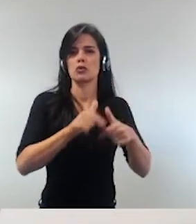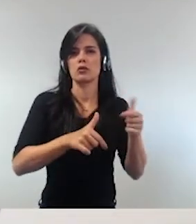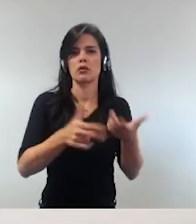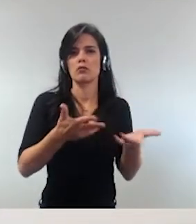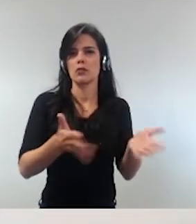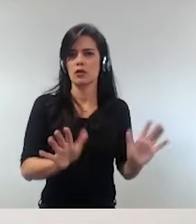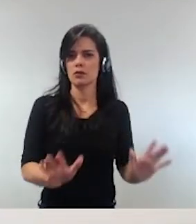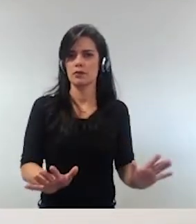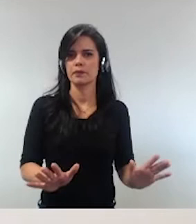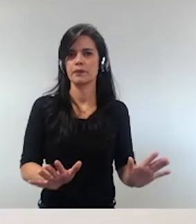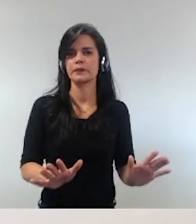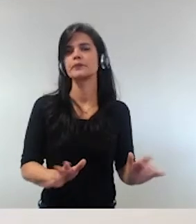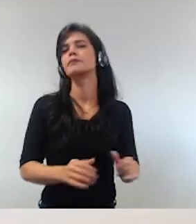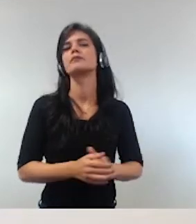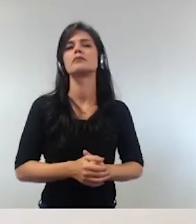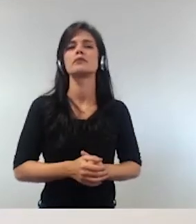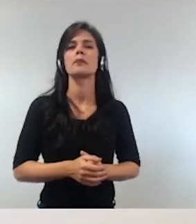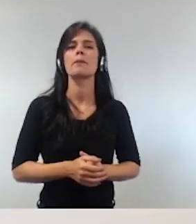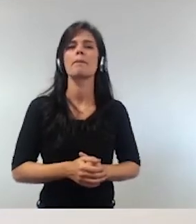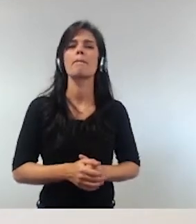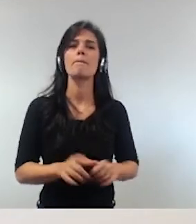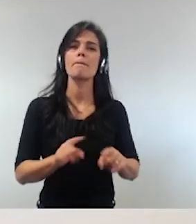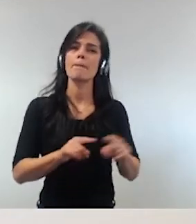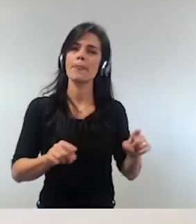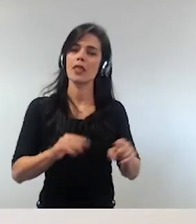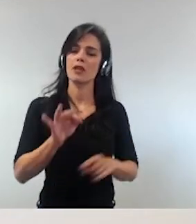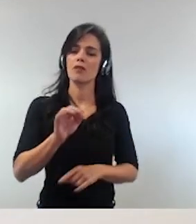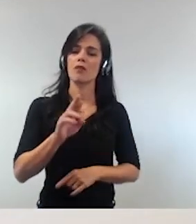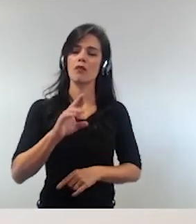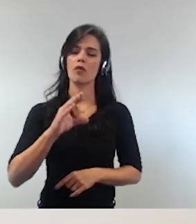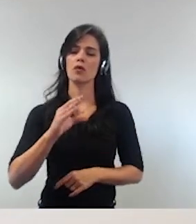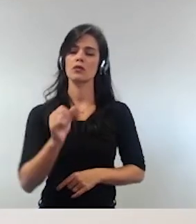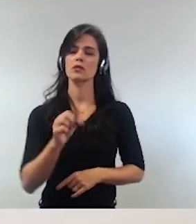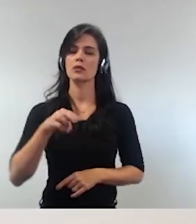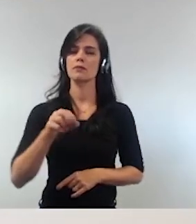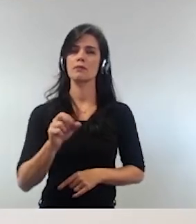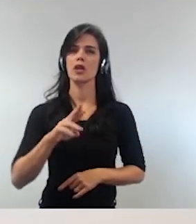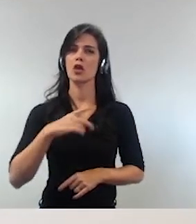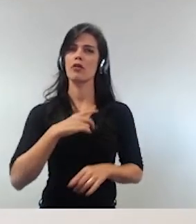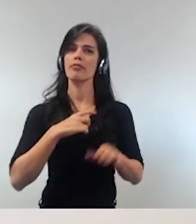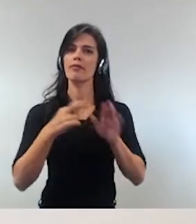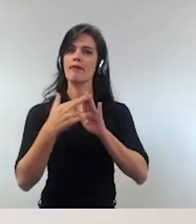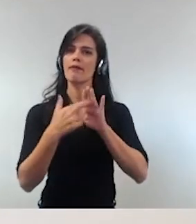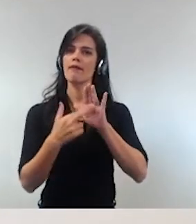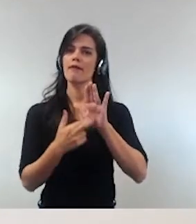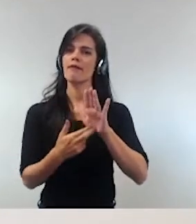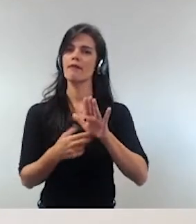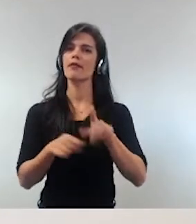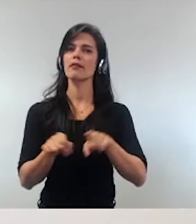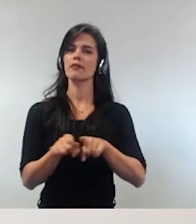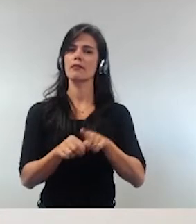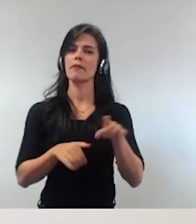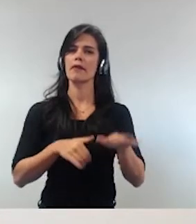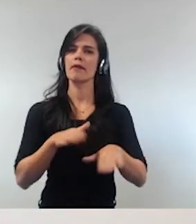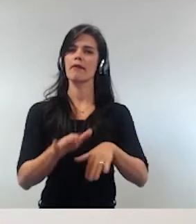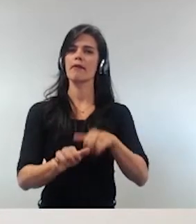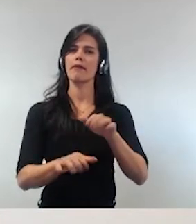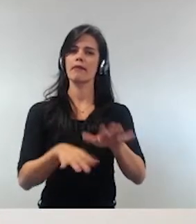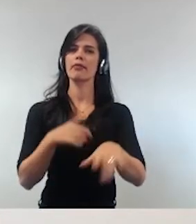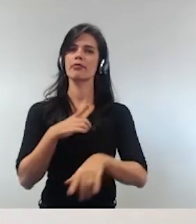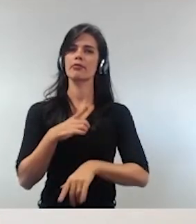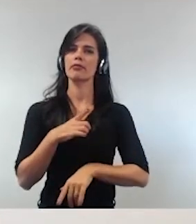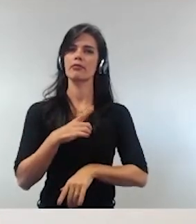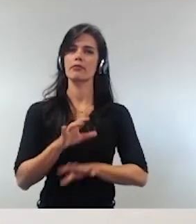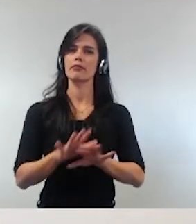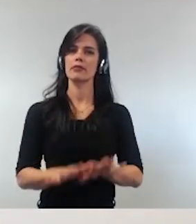funcionários. Mas, repito, a força maior exige critérios e etapas. Tá? Não só